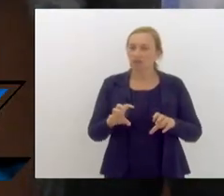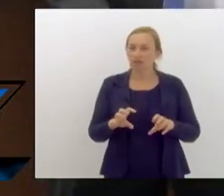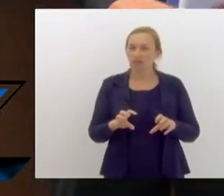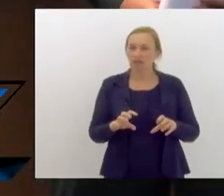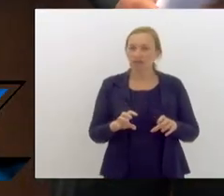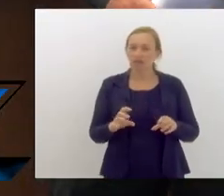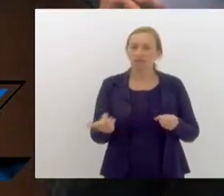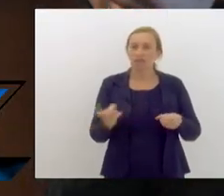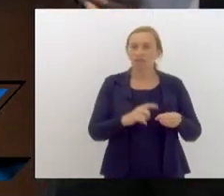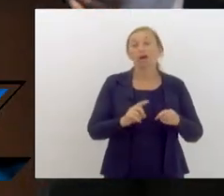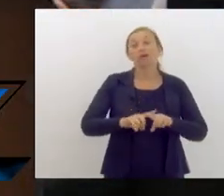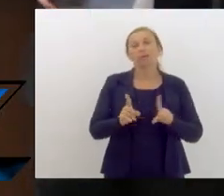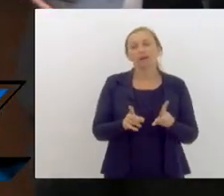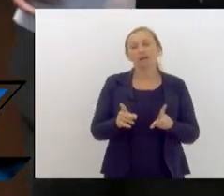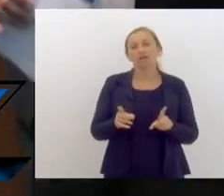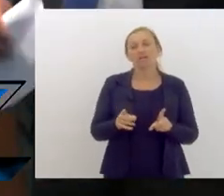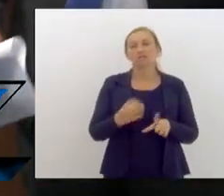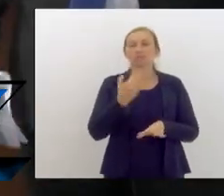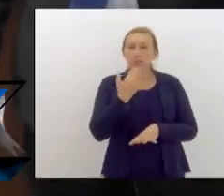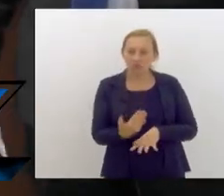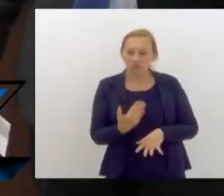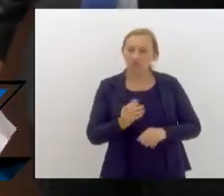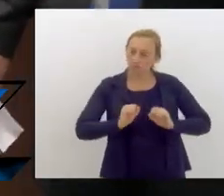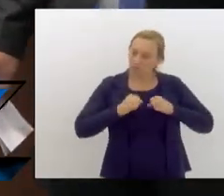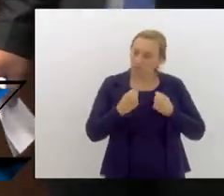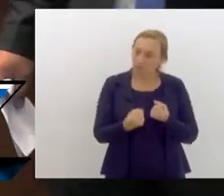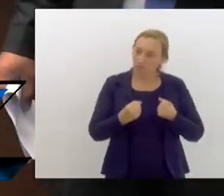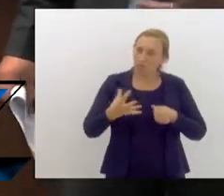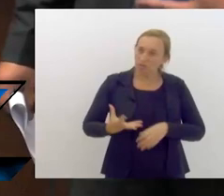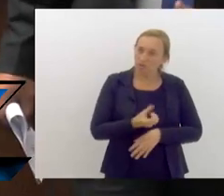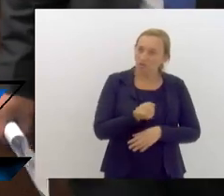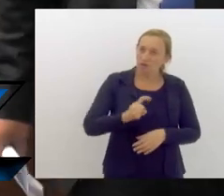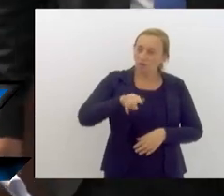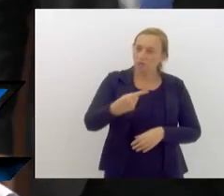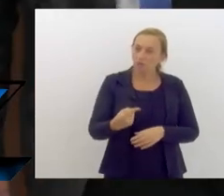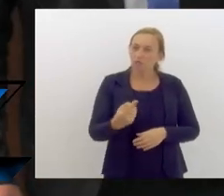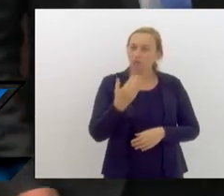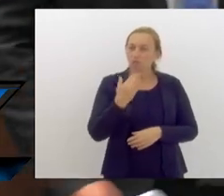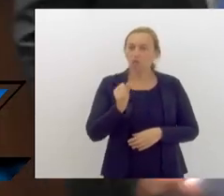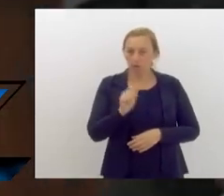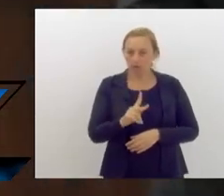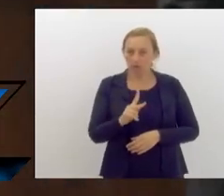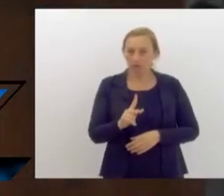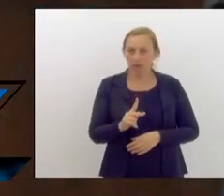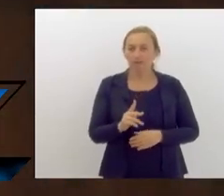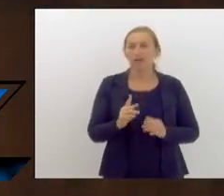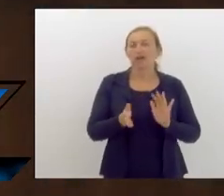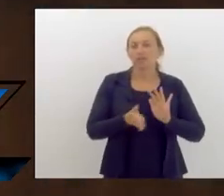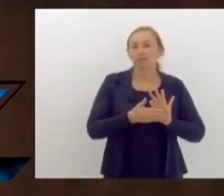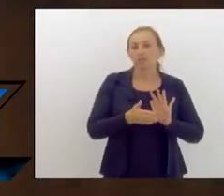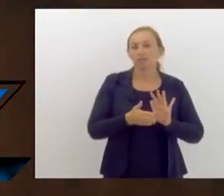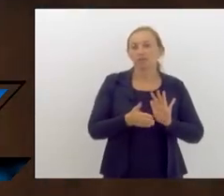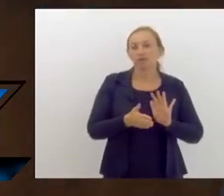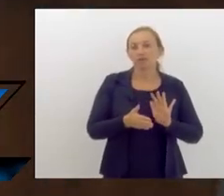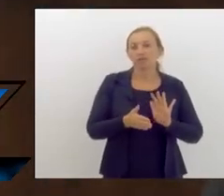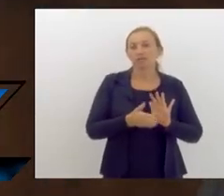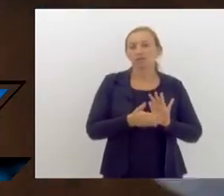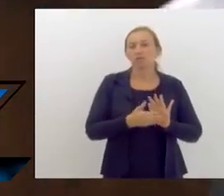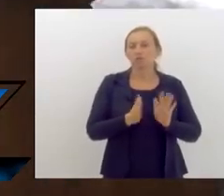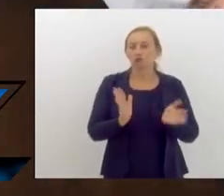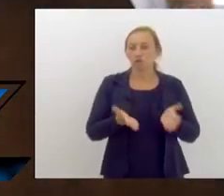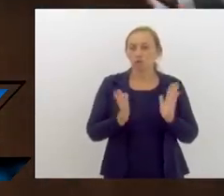mas eu digo no intuito de tentar um esforço para salvar e adotar um novo procedimento entendeu é a proposta que tá na Marta hoje Presidente